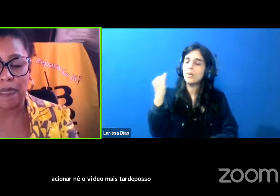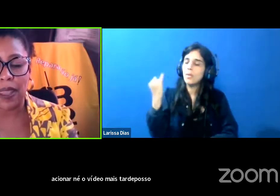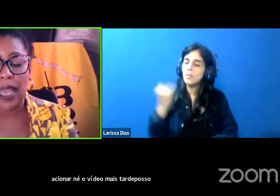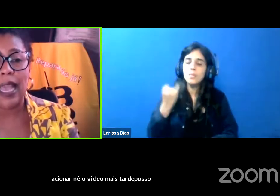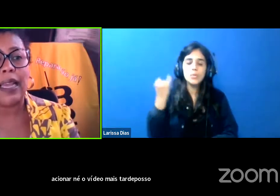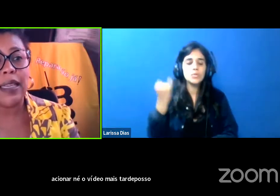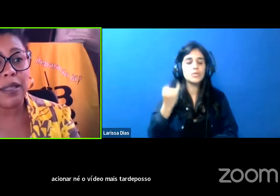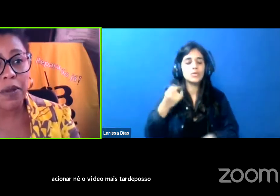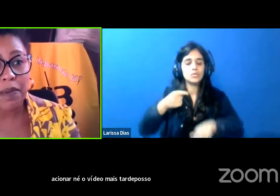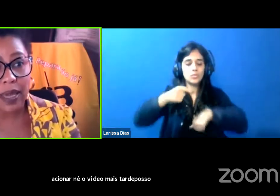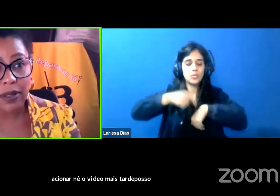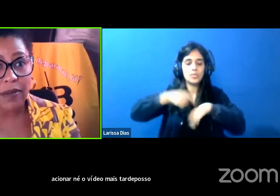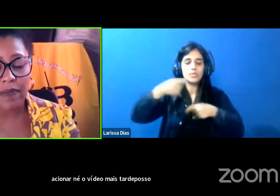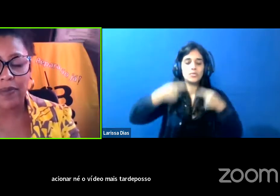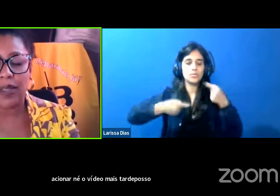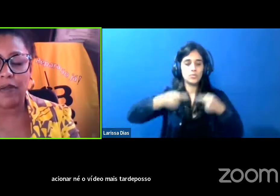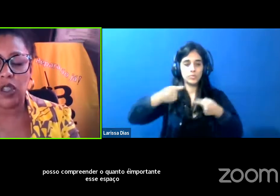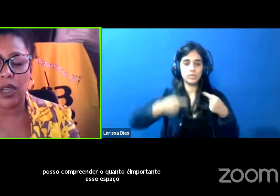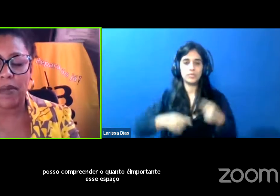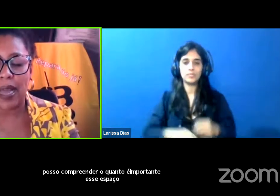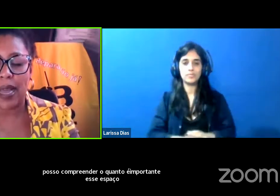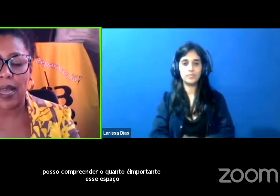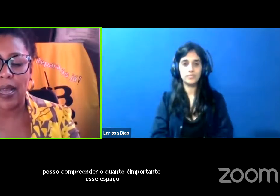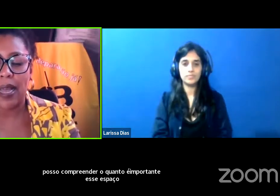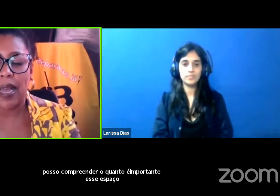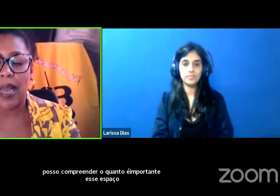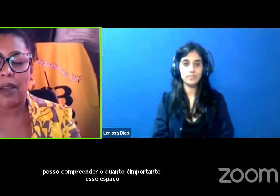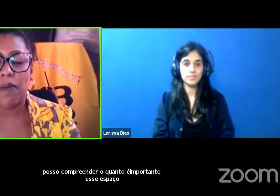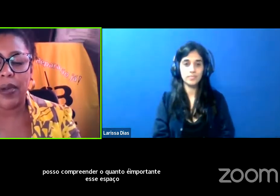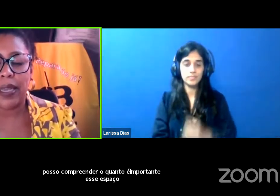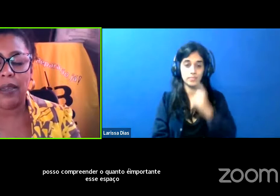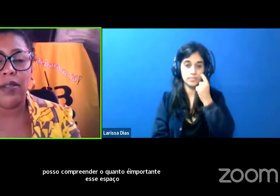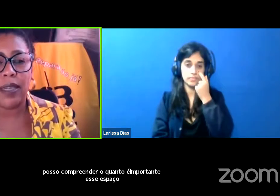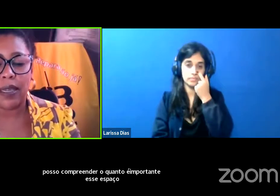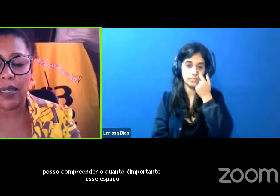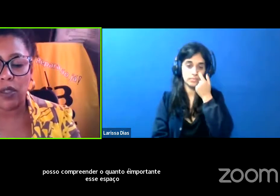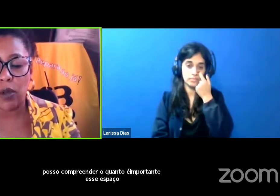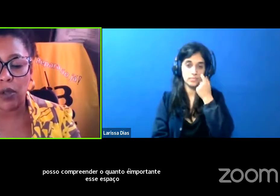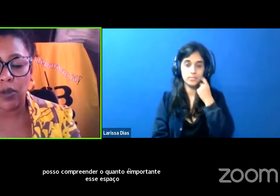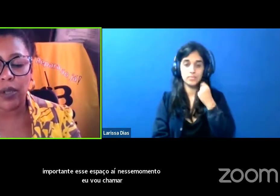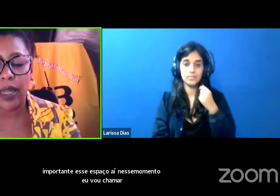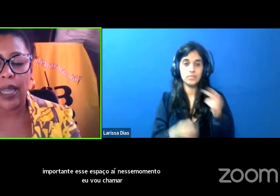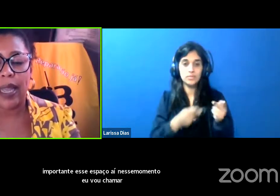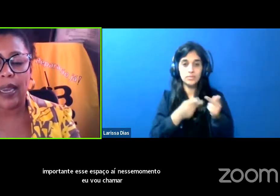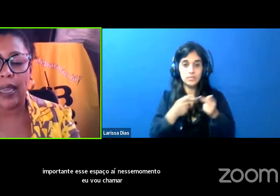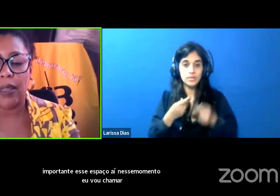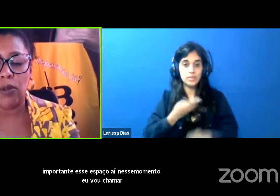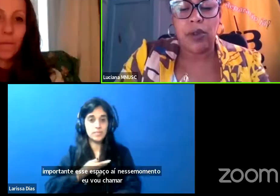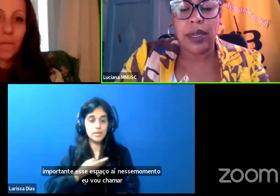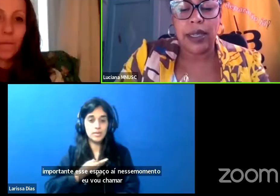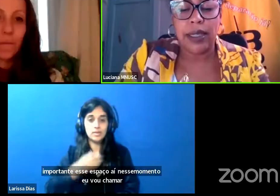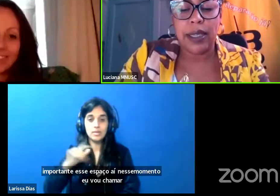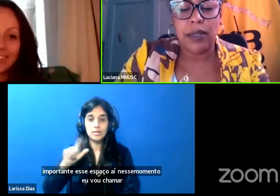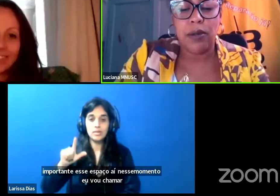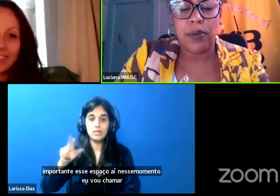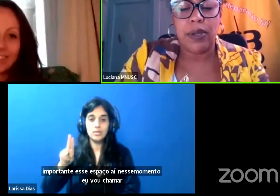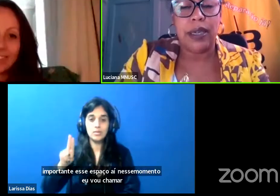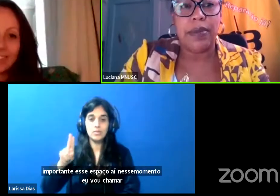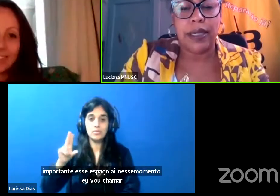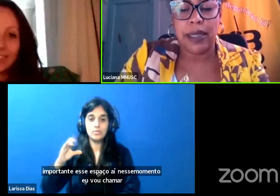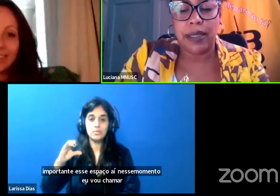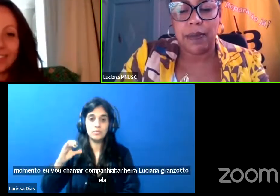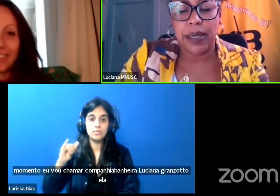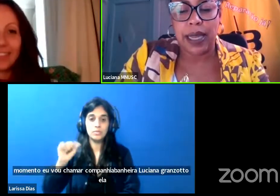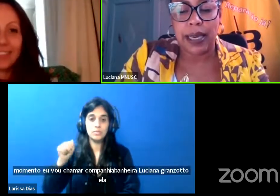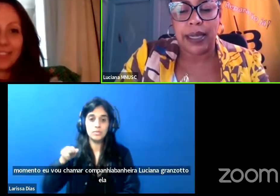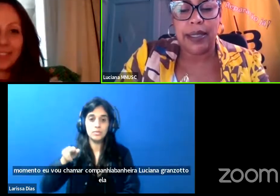espaço. Aí, nesse momento, eu vou chamar a companheira Luciana Granzotto. Ela é doutoranda no